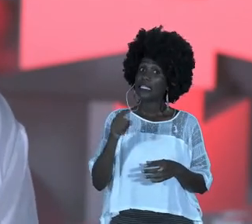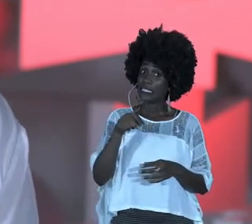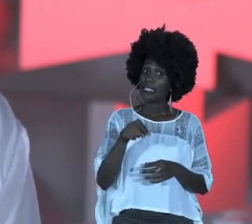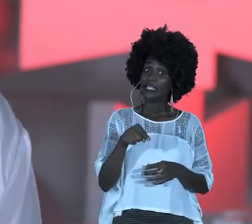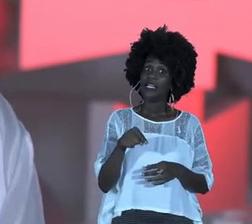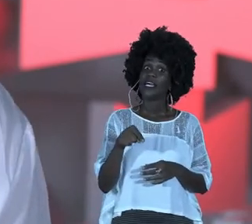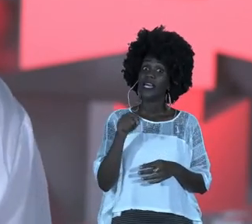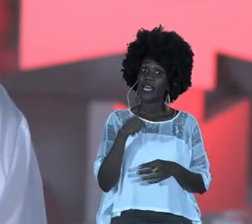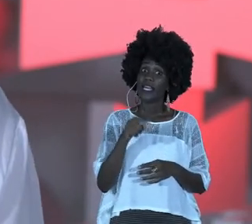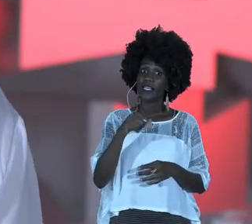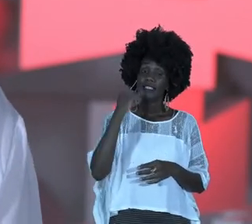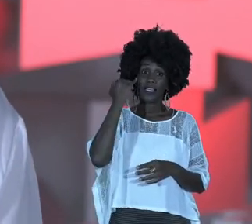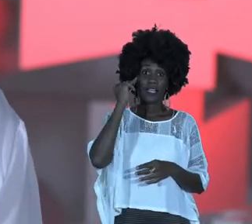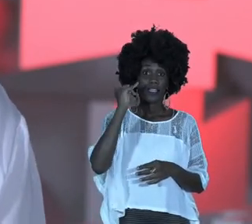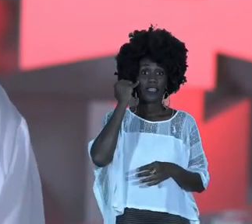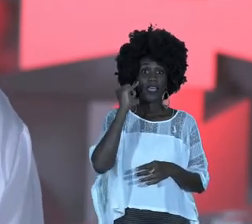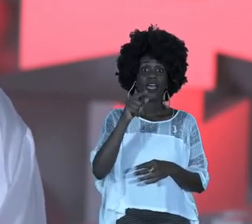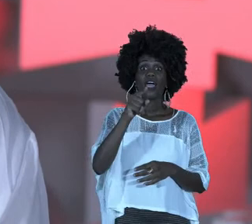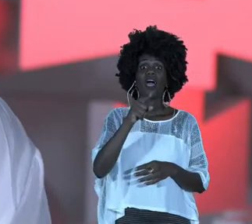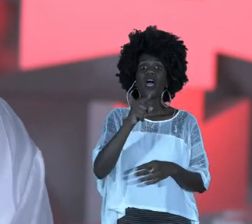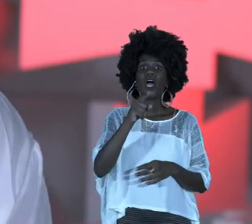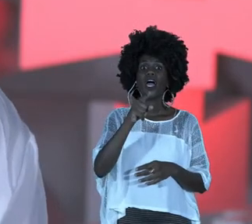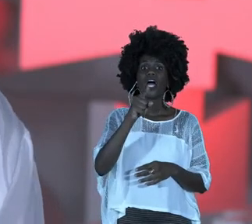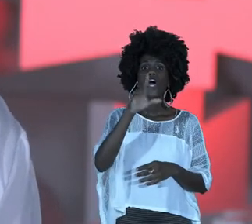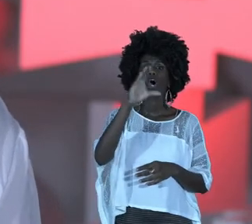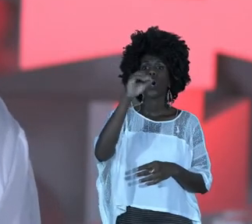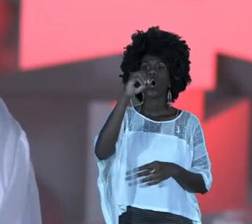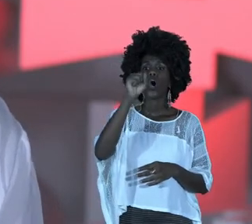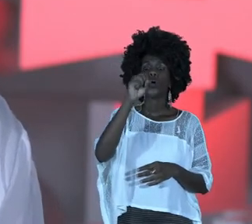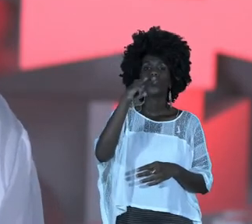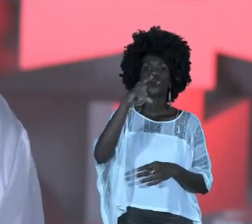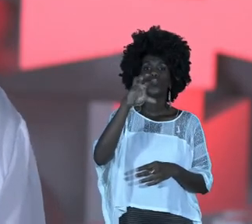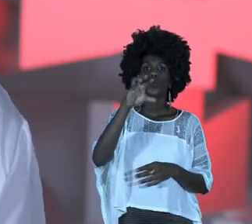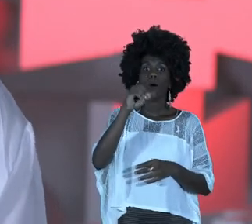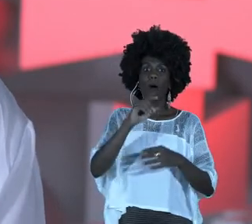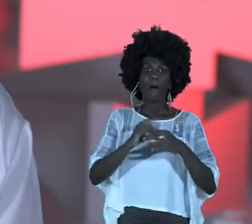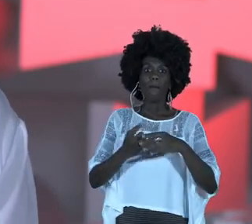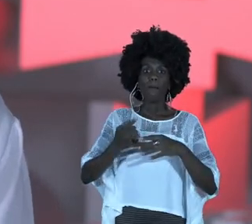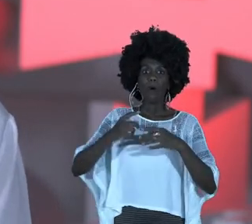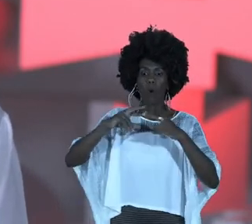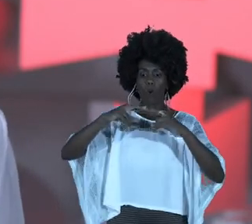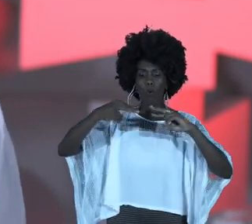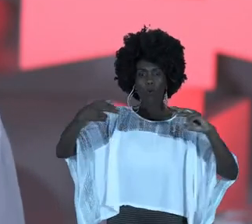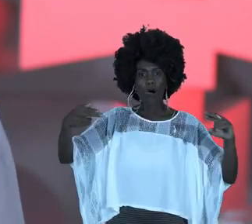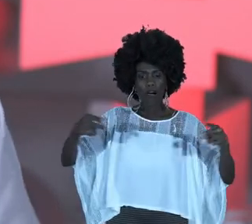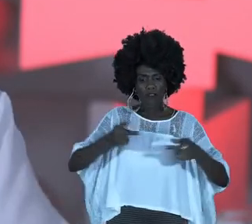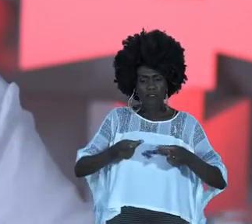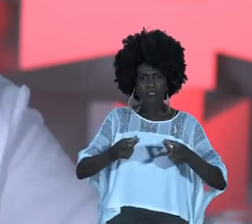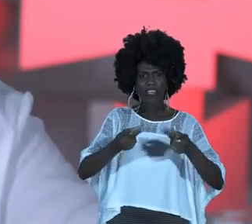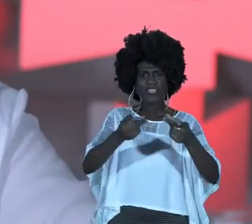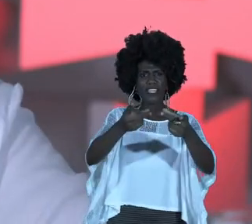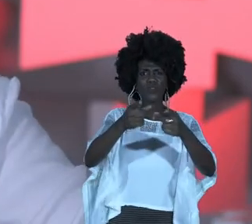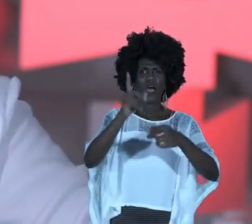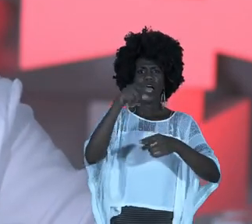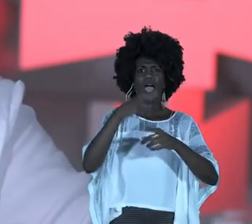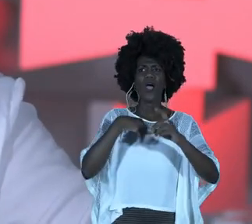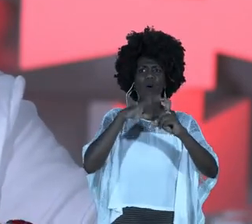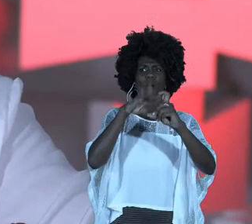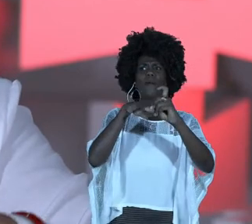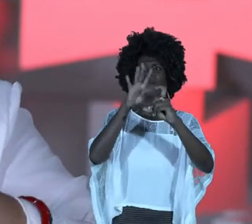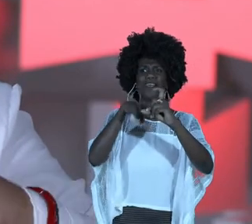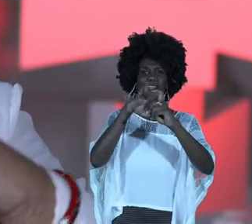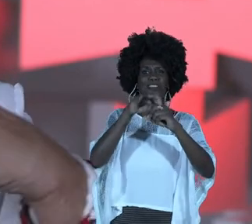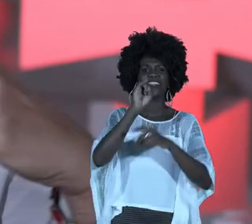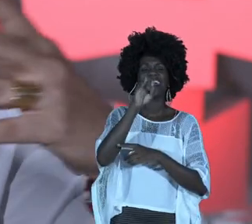Essa ideia de um cosmo infinito, ela é um mito na Idade Média. Você acreditava que as pessoas